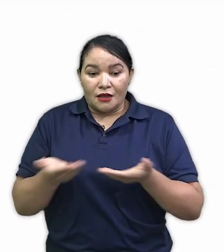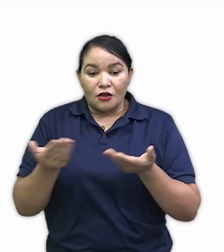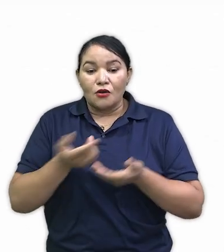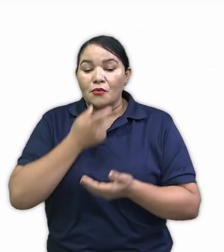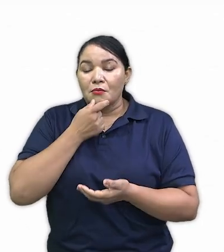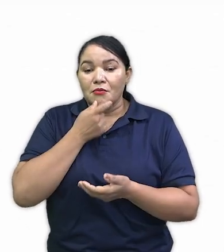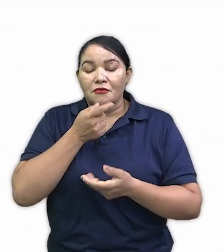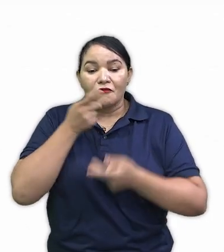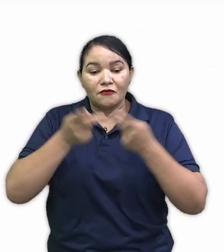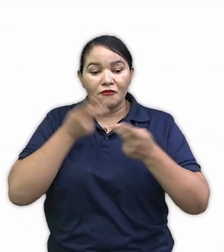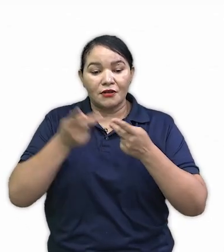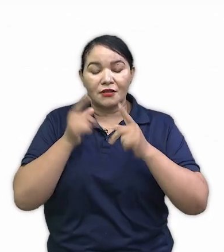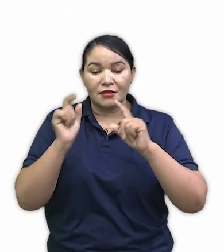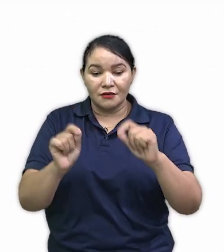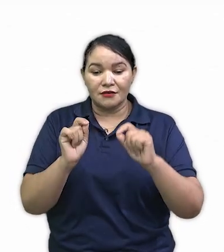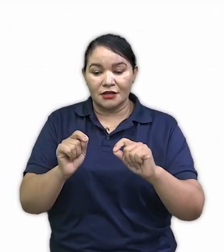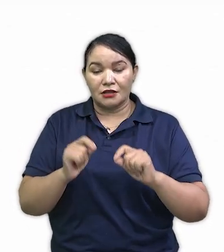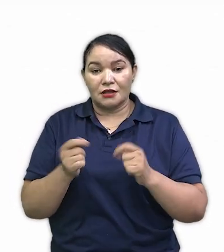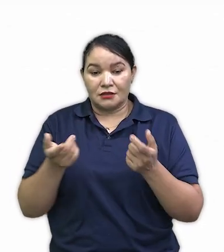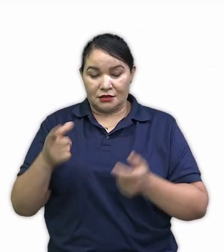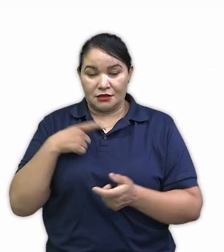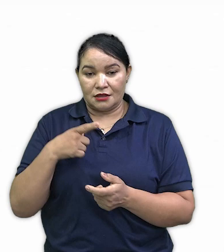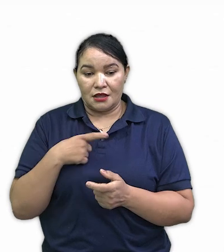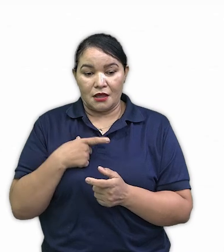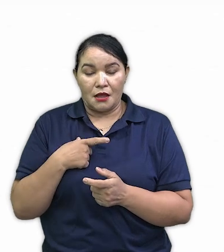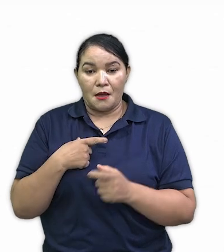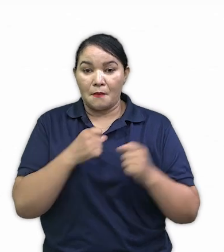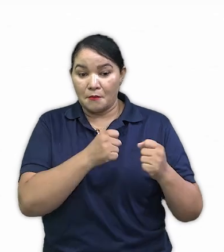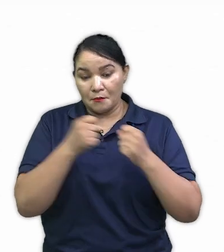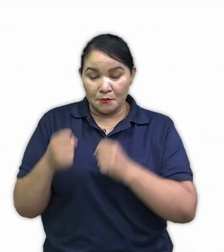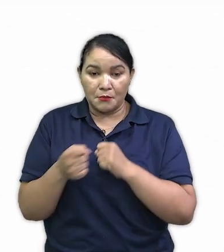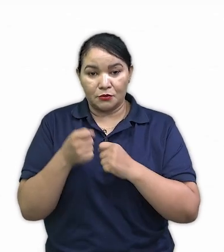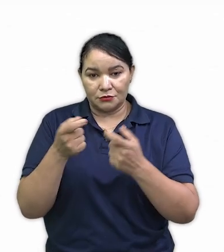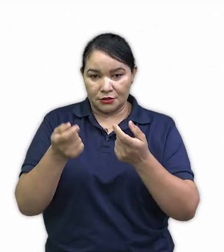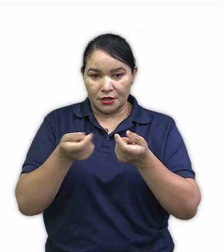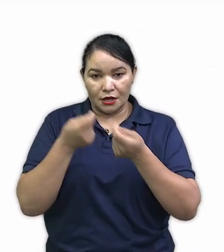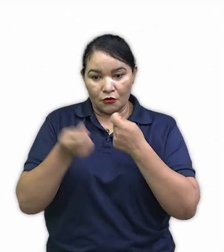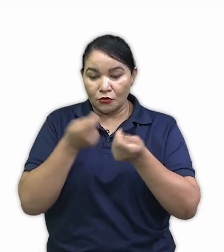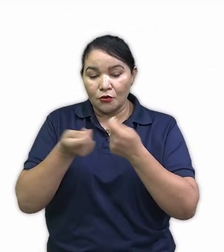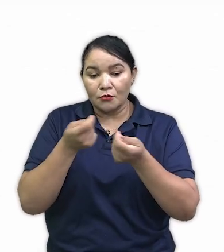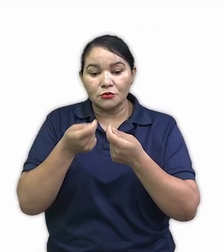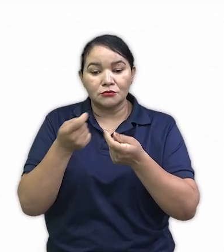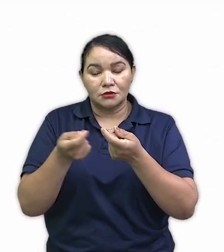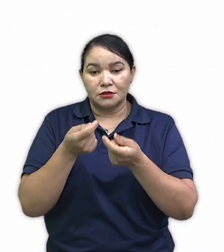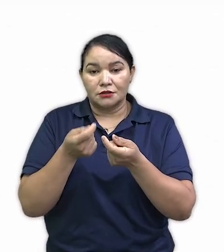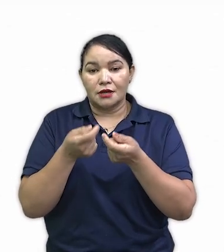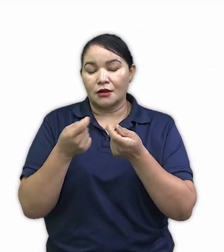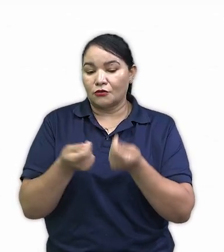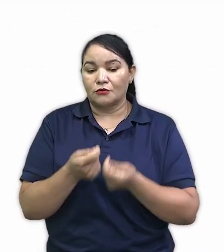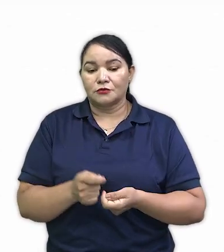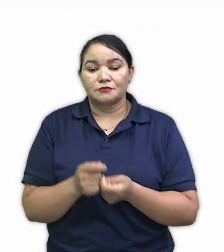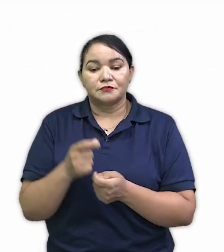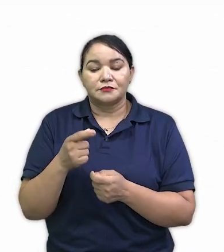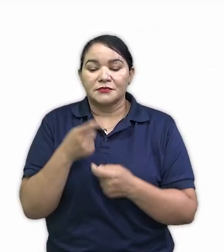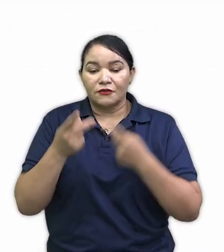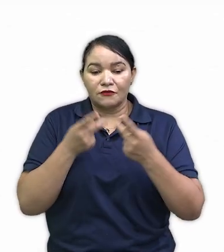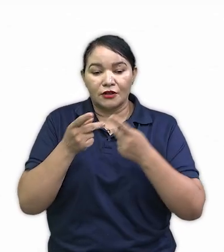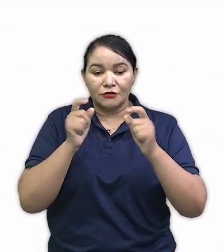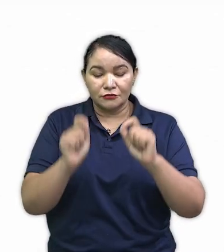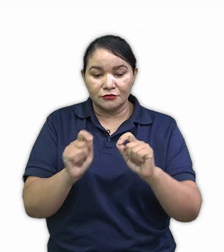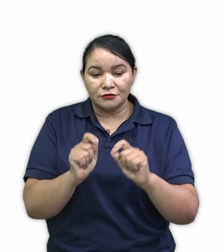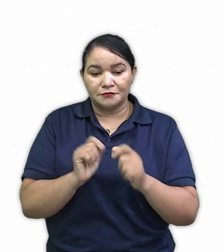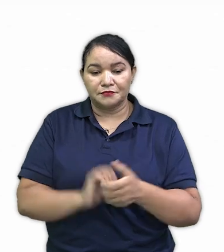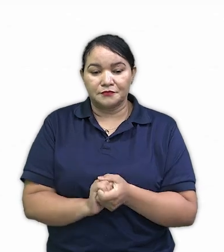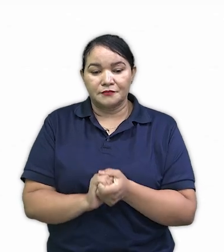é? O Bobbio fala que hoje nós temos o quê? O poder econômico. Vamos lá, as 3 formas de poder. Cadê? O poder econômico diz